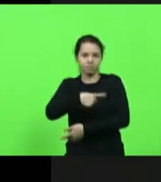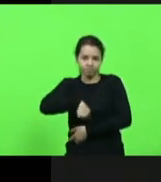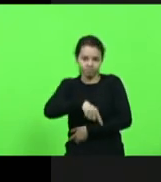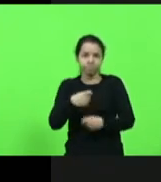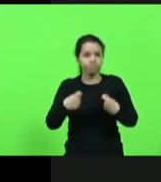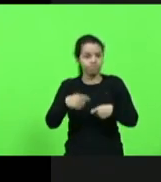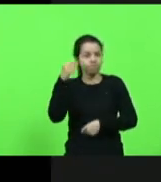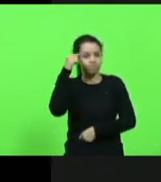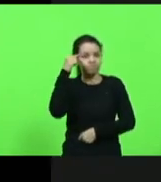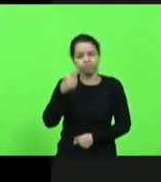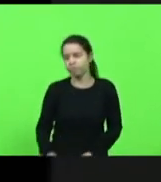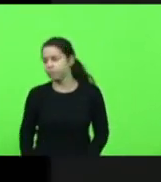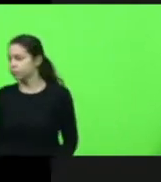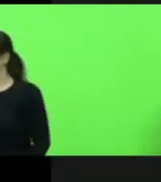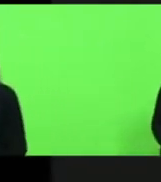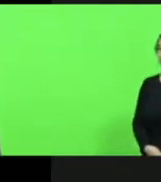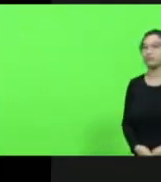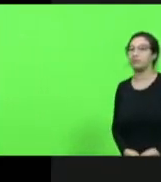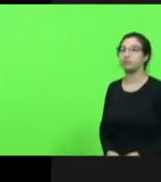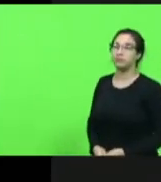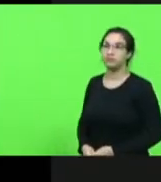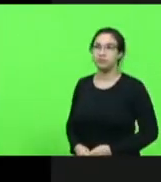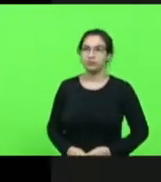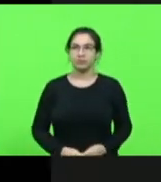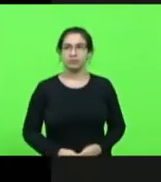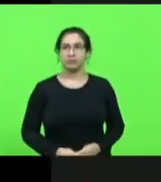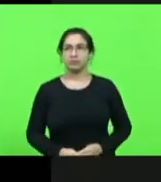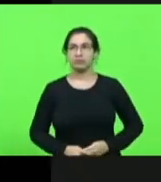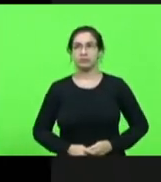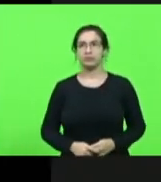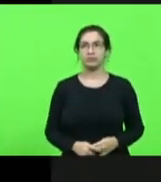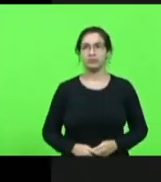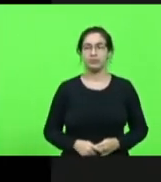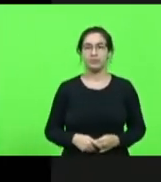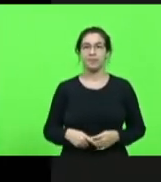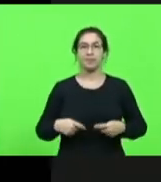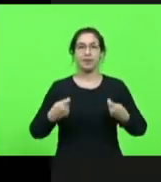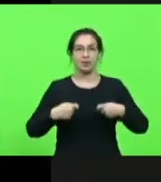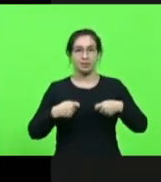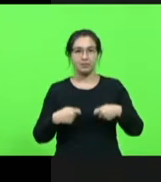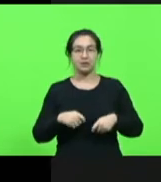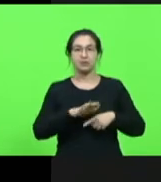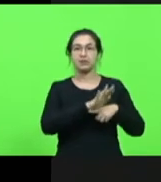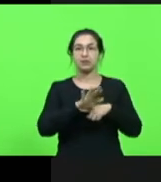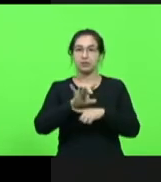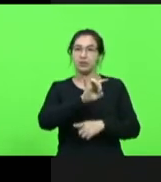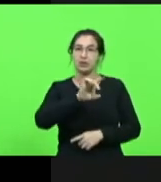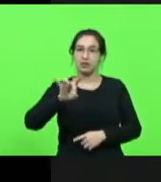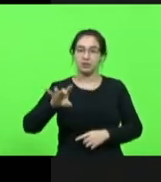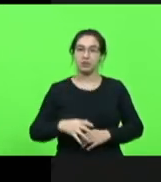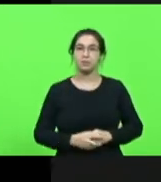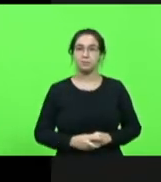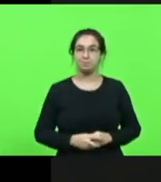bilhões de reais por ano aos cofres públicos, o que precisa ser superado para que o Estado possa garantir o pagamento